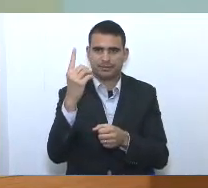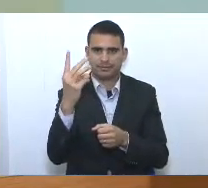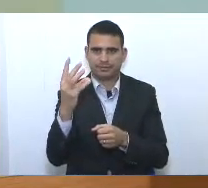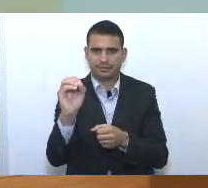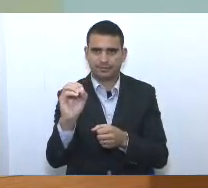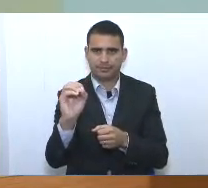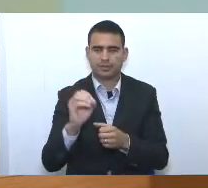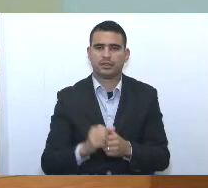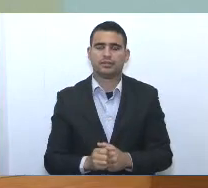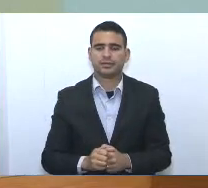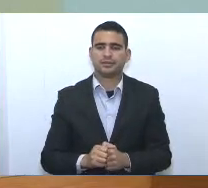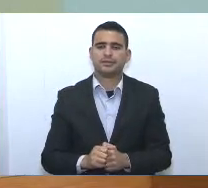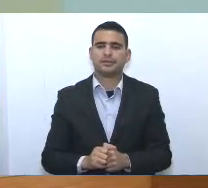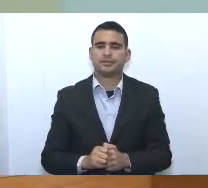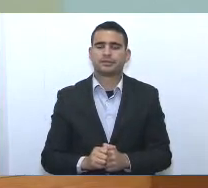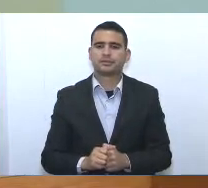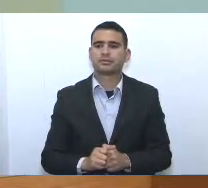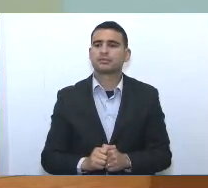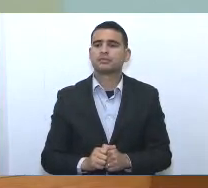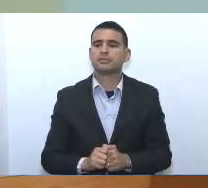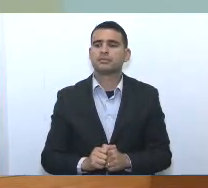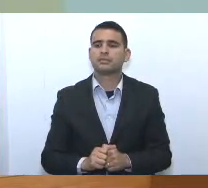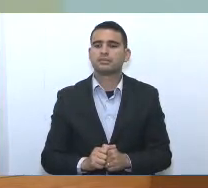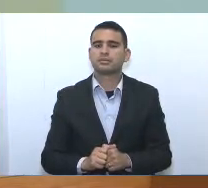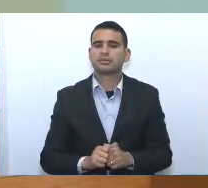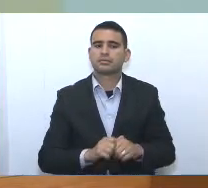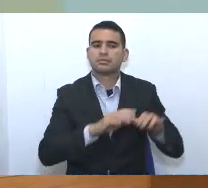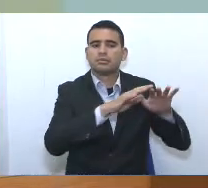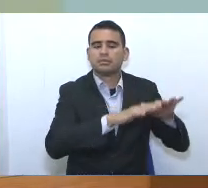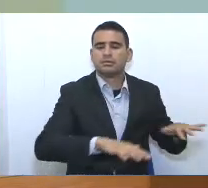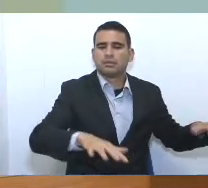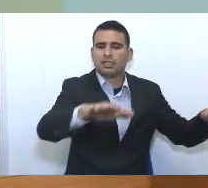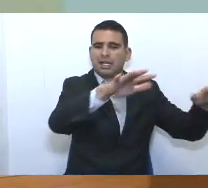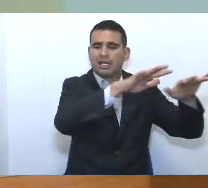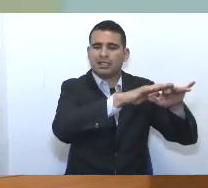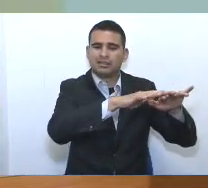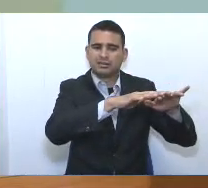Eloy Pietá, nós temos aquela grande área ali da Barbie Green,